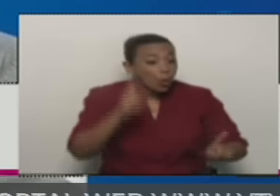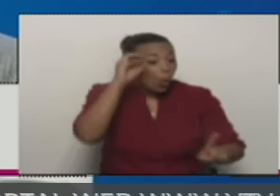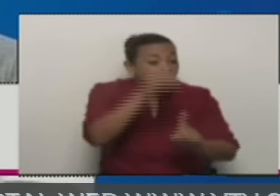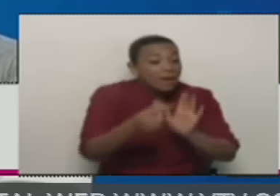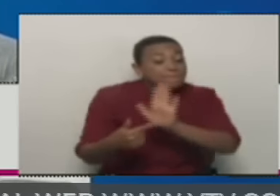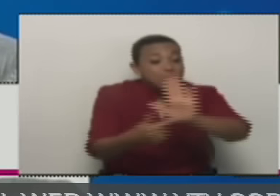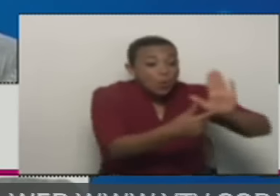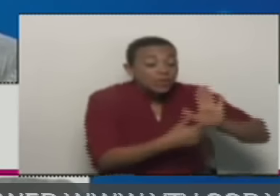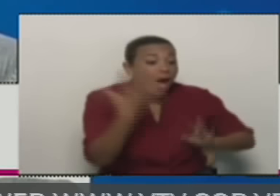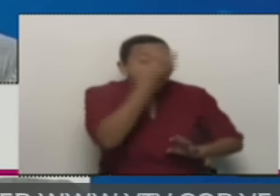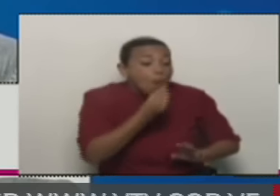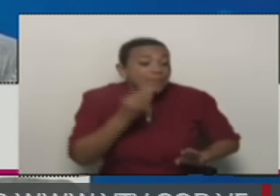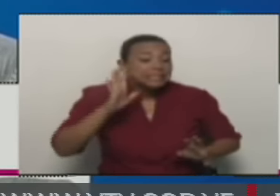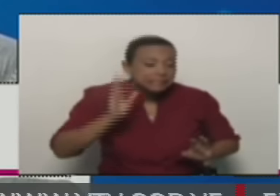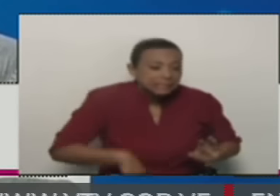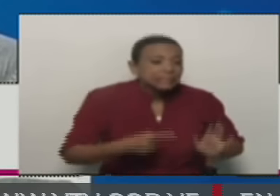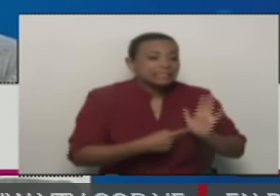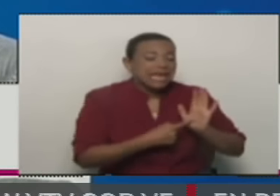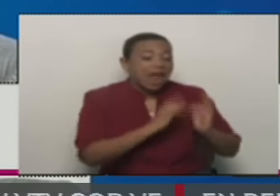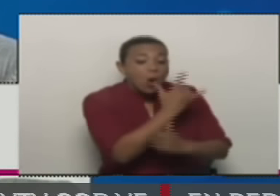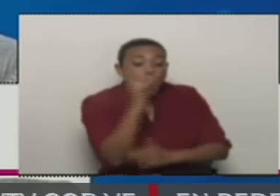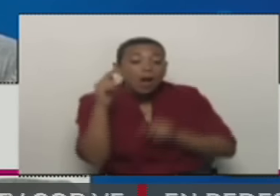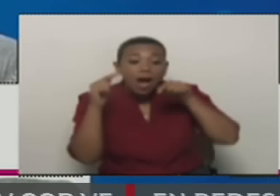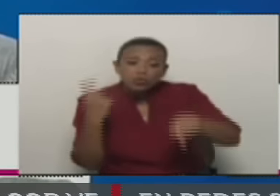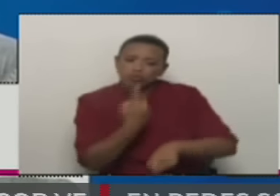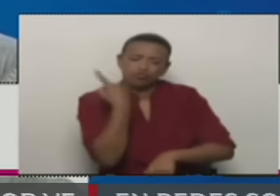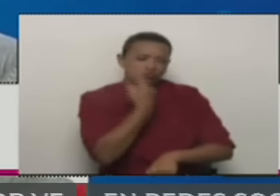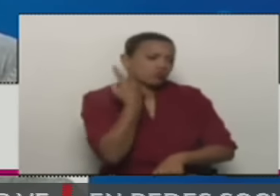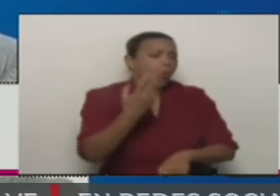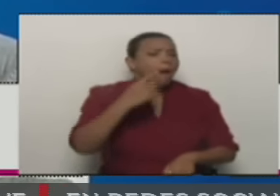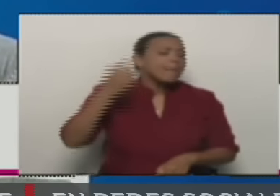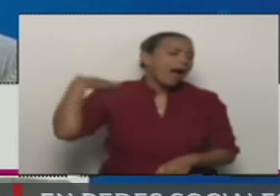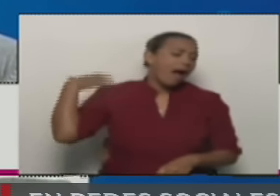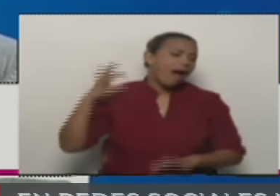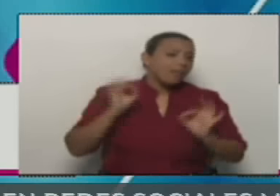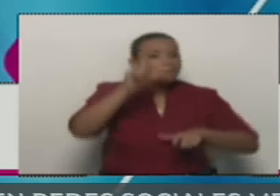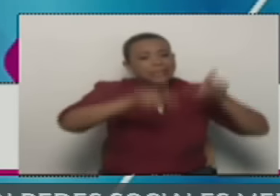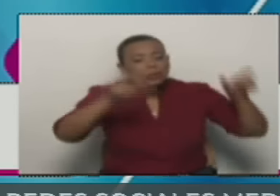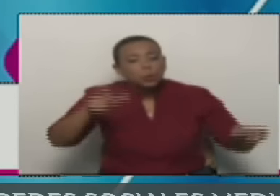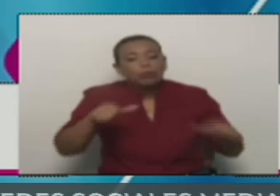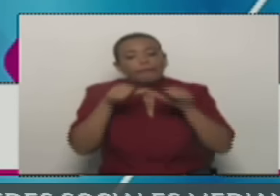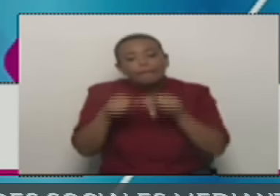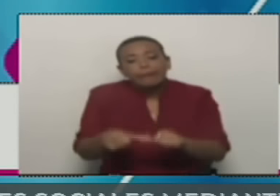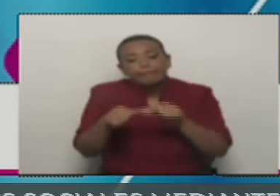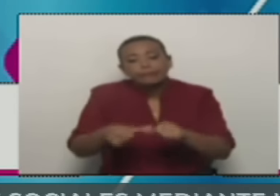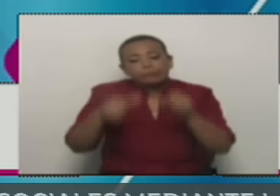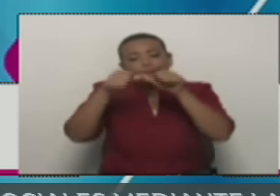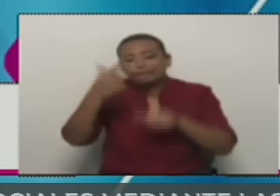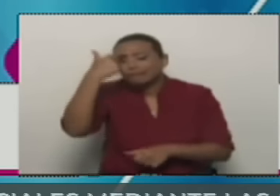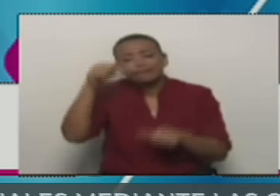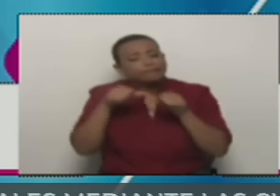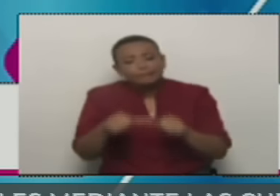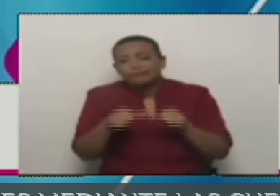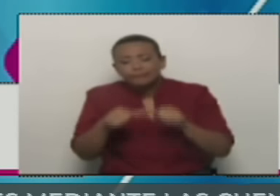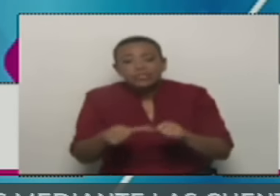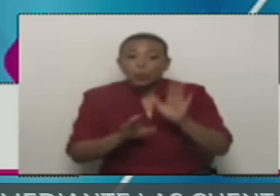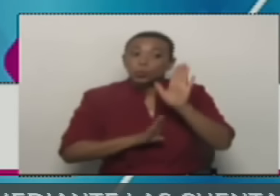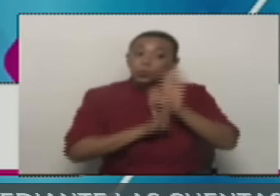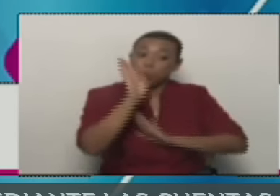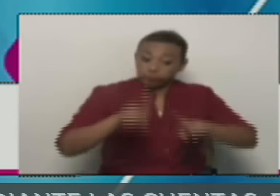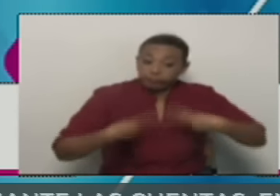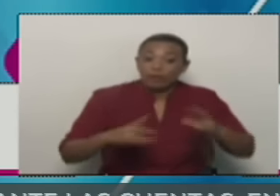mostrarle a los jóvenes que la agroecología no es algo del pasado, de personas que se quedaron y que nunca quisieron avanzar, sino que es algo